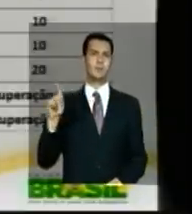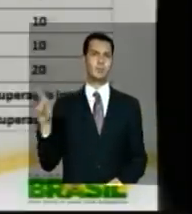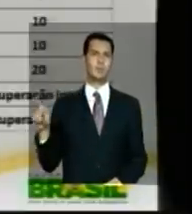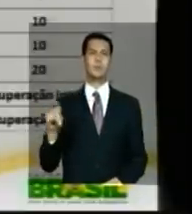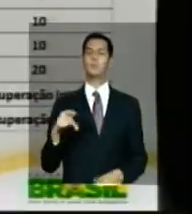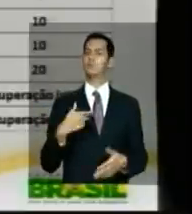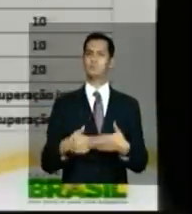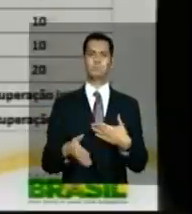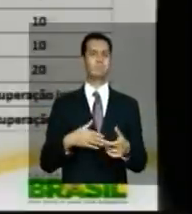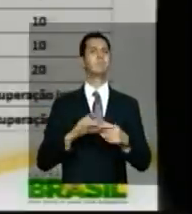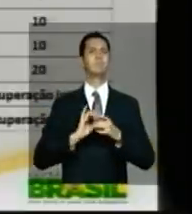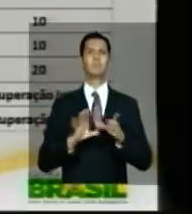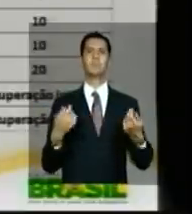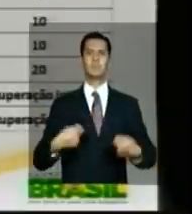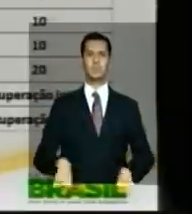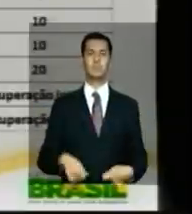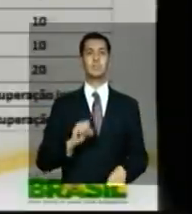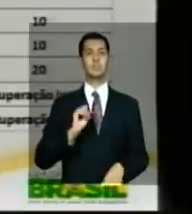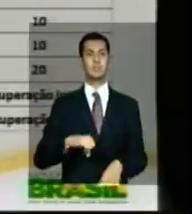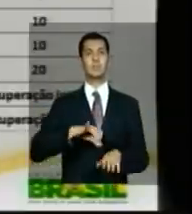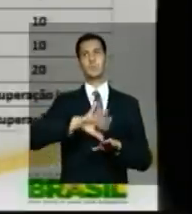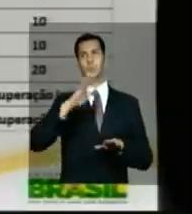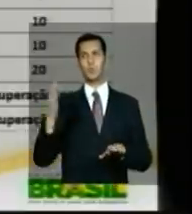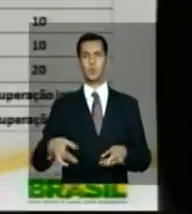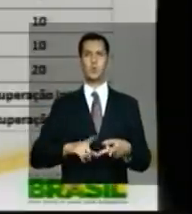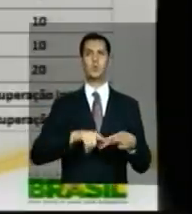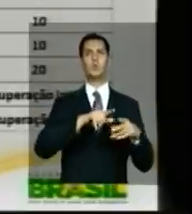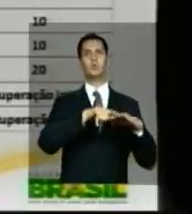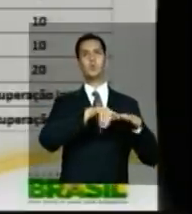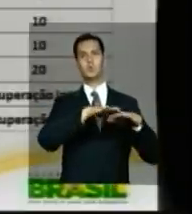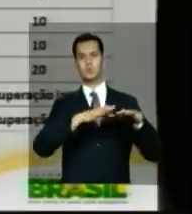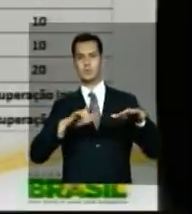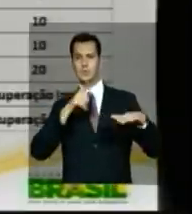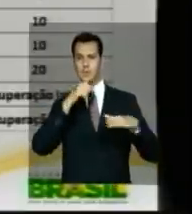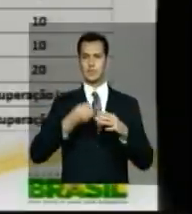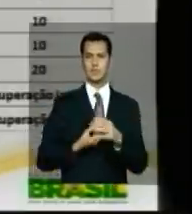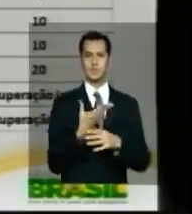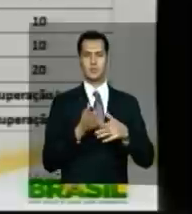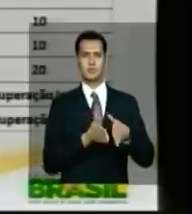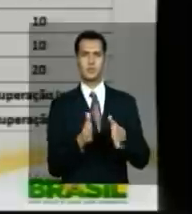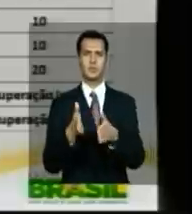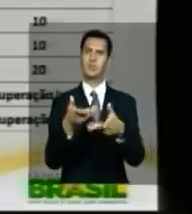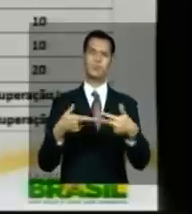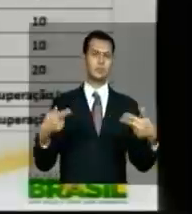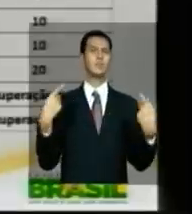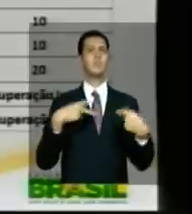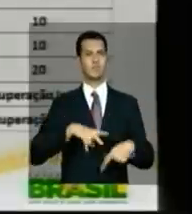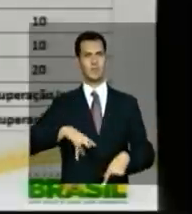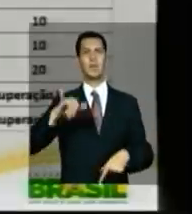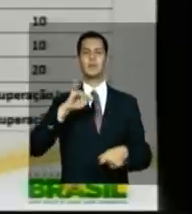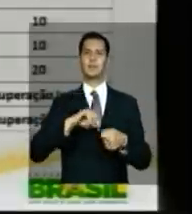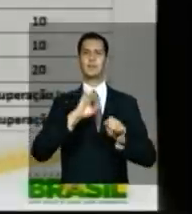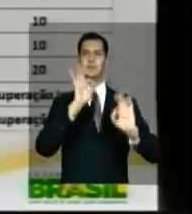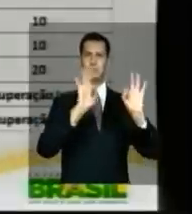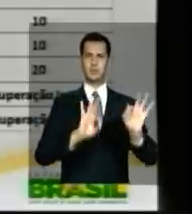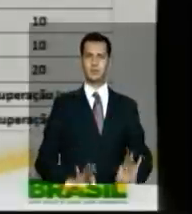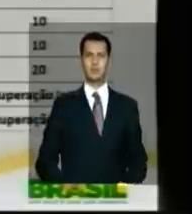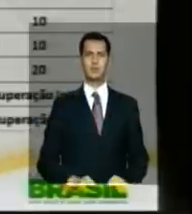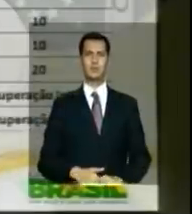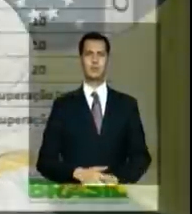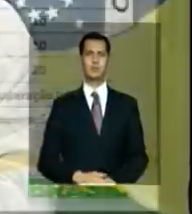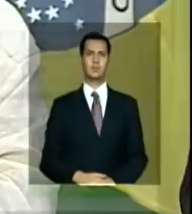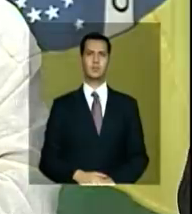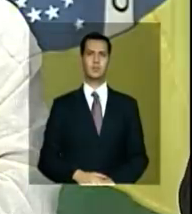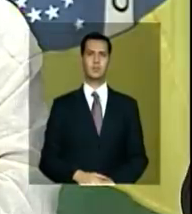morro junto com Nascente vai recuperar Nascente vai recuperar topo de Morro conforme está disposto no na lei não tem